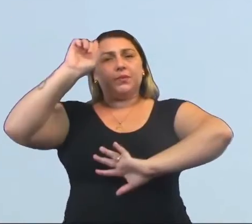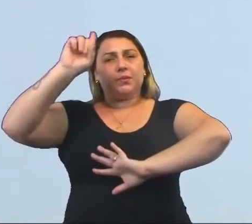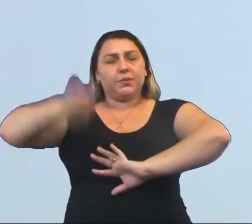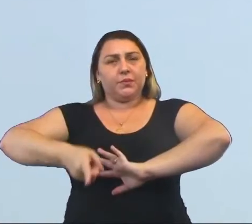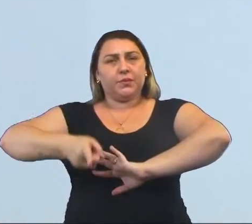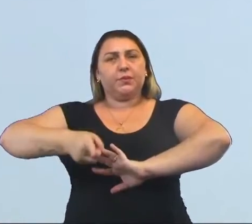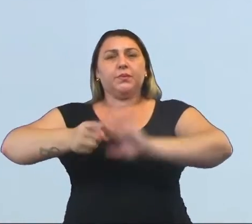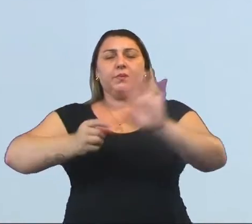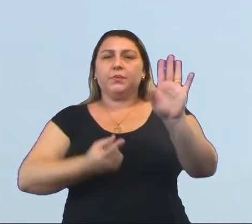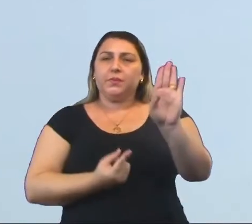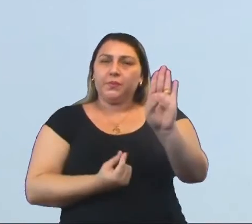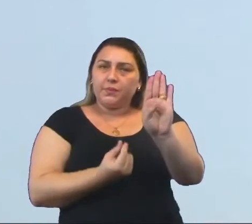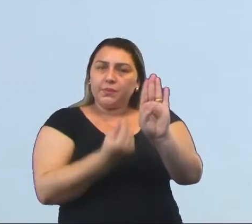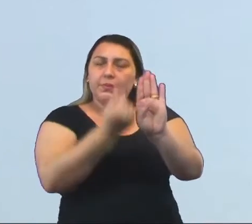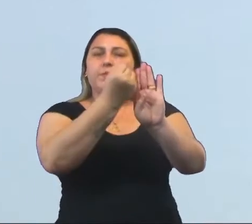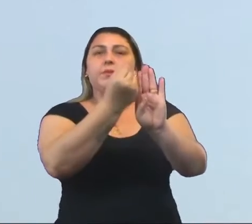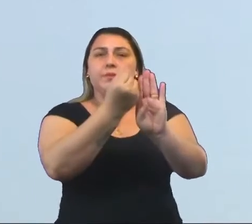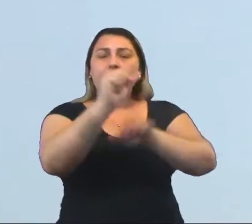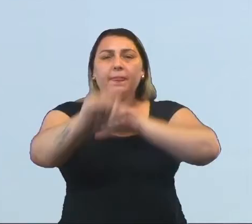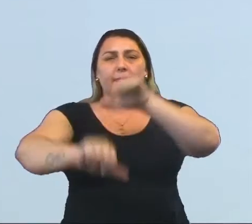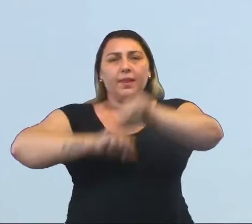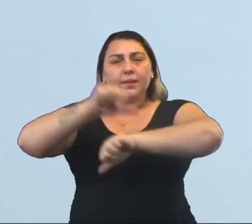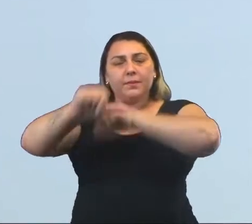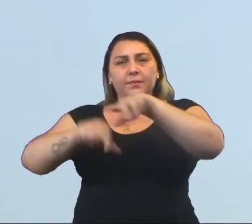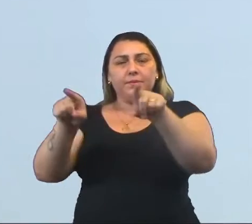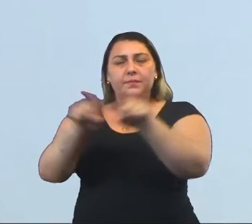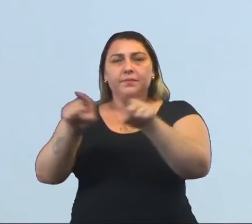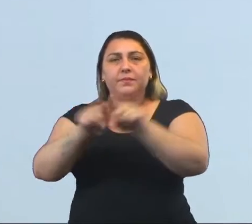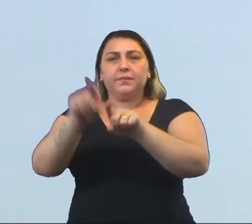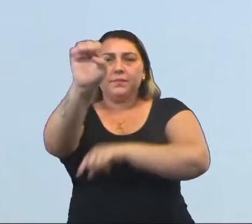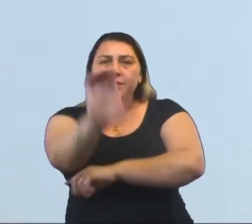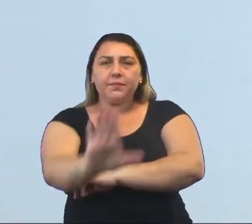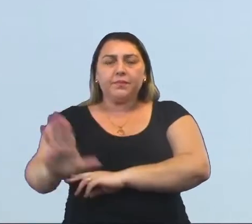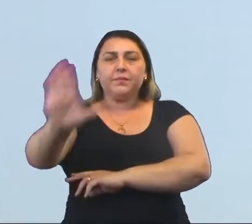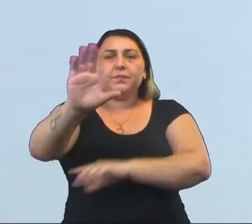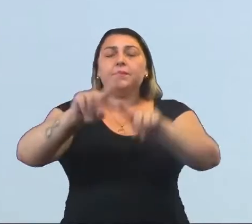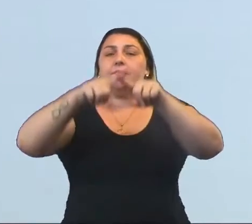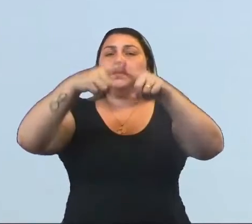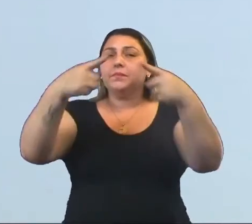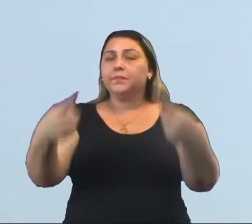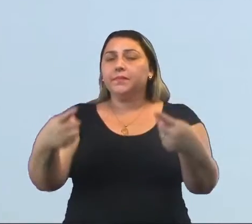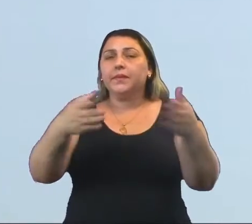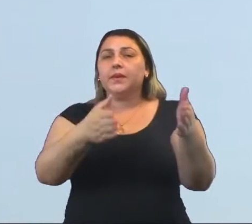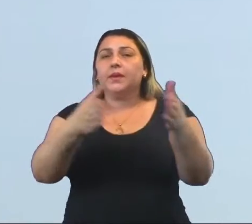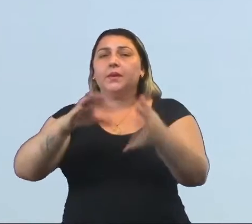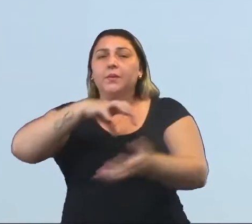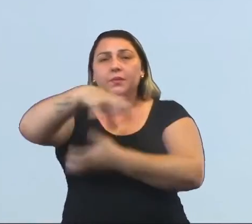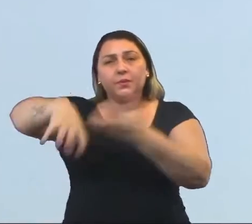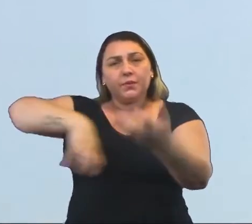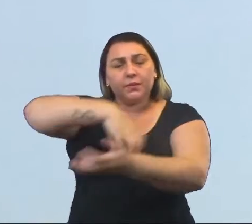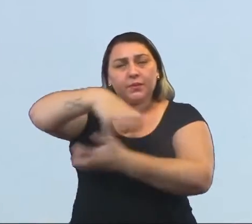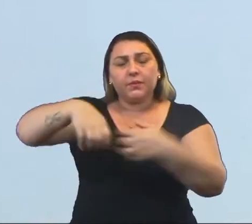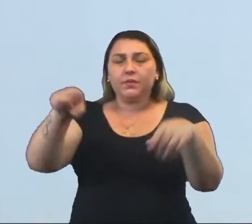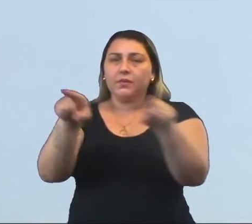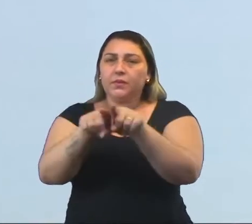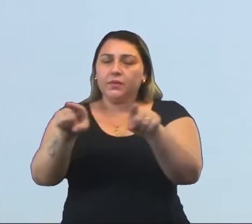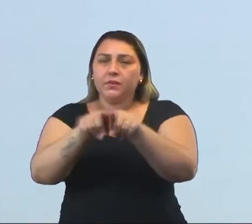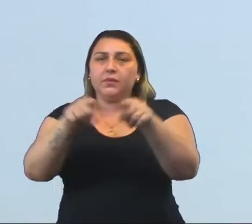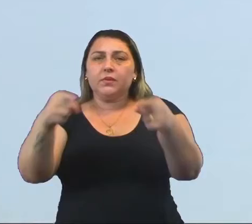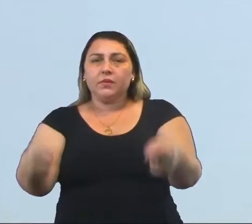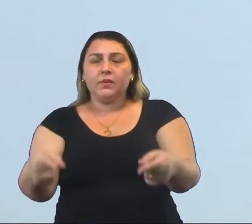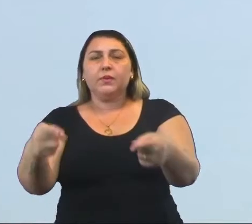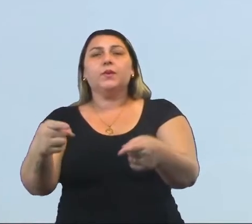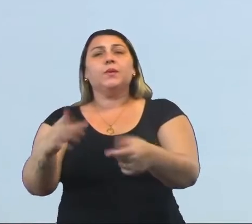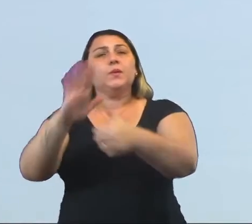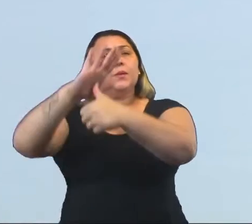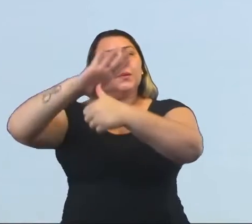da burguesia, há uma mudança muito grande na Europa, mas devido a todas essas revoluções, também há uma grande